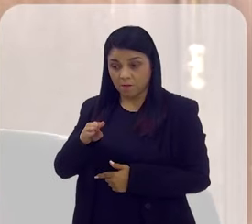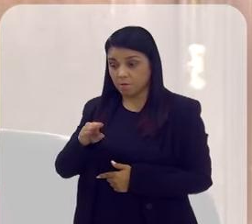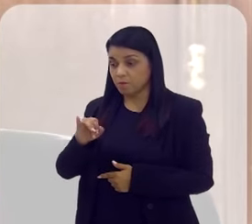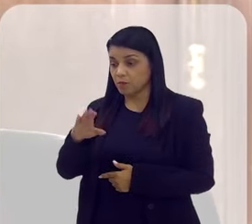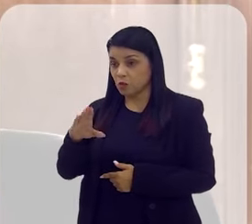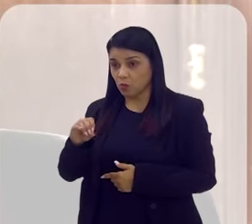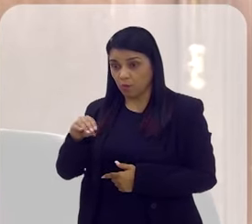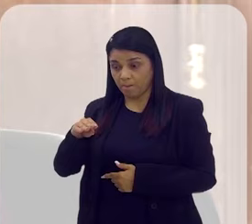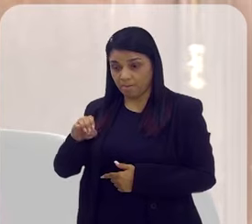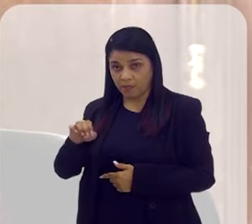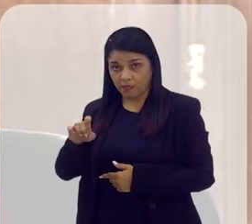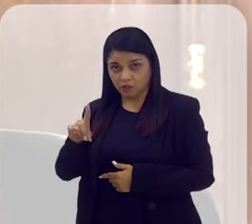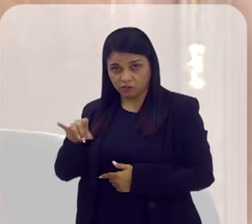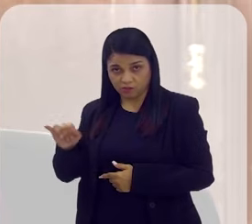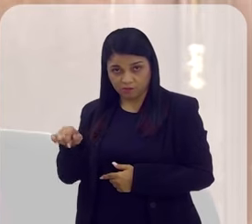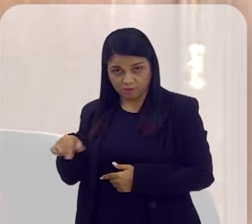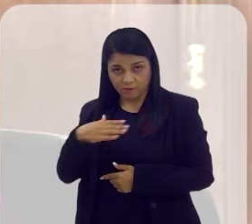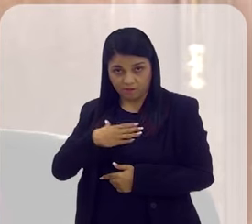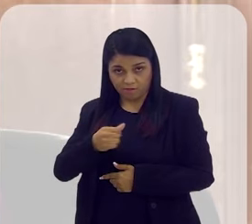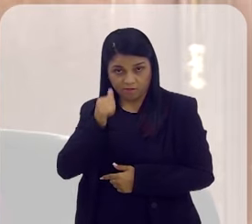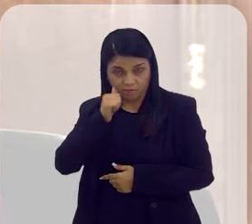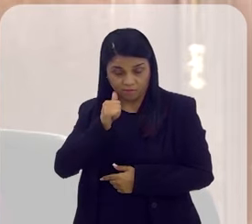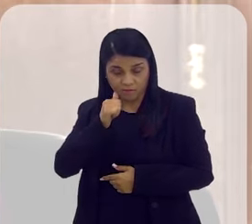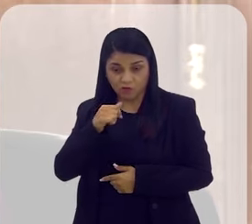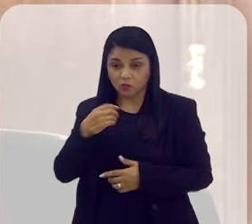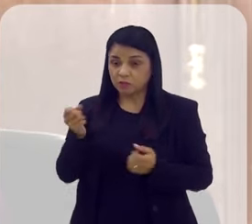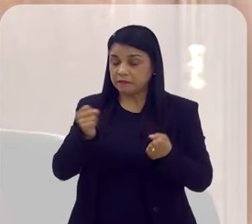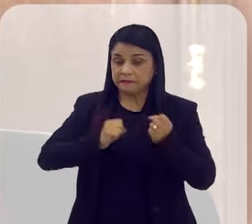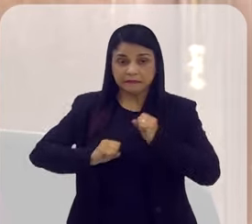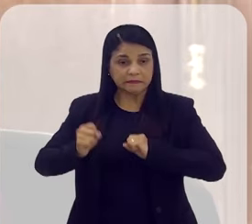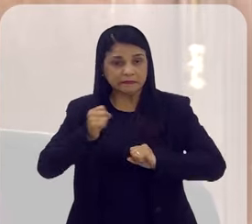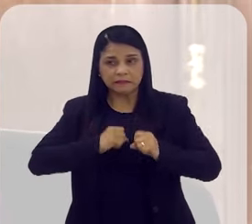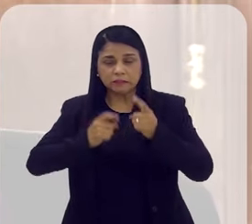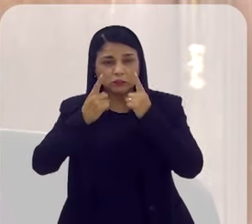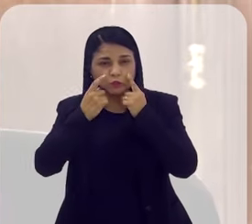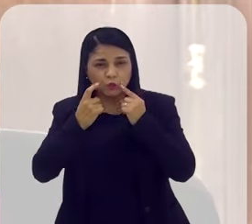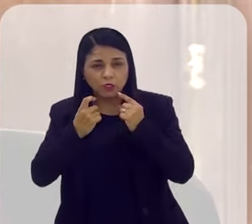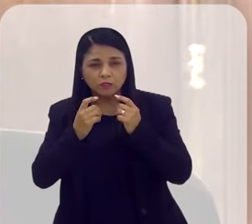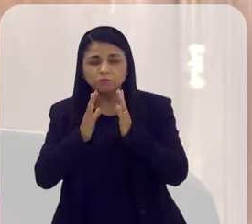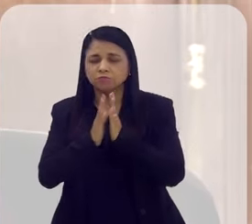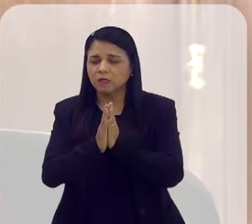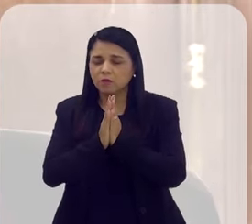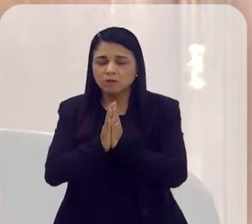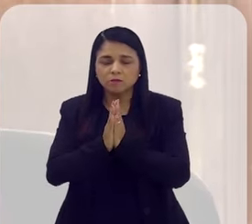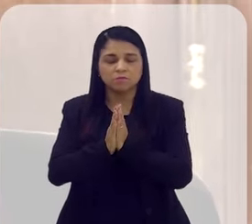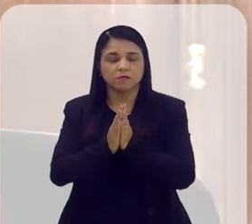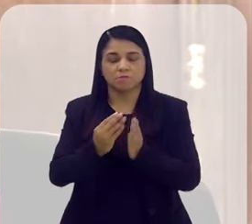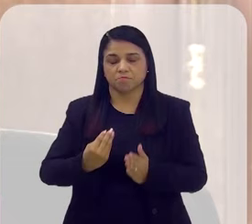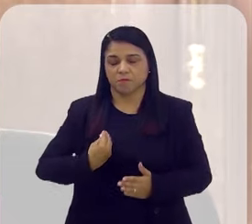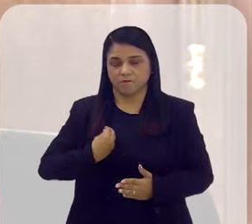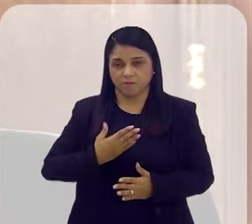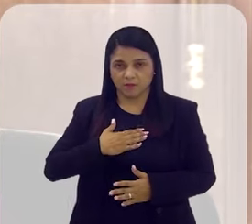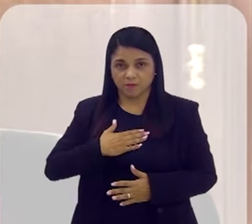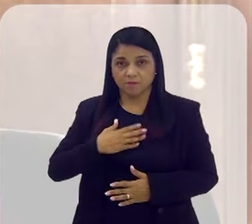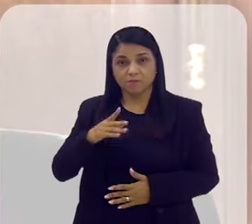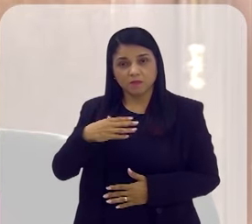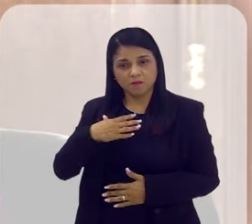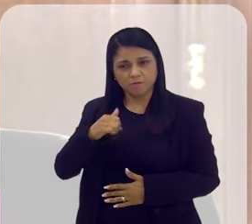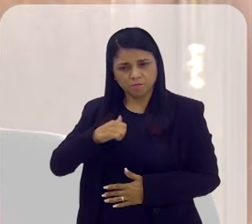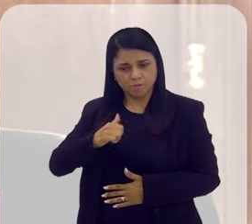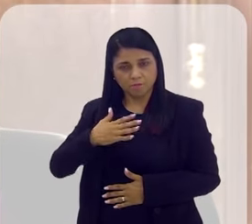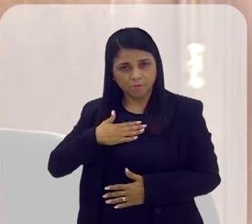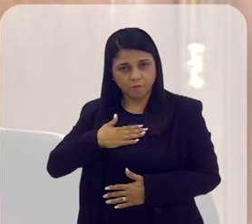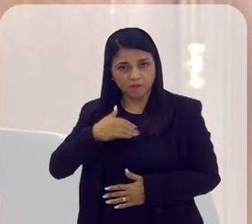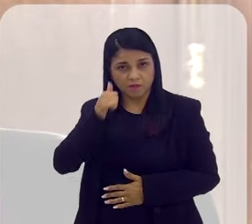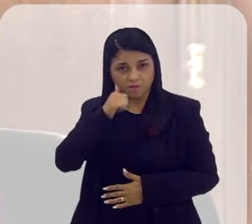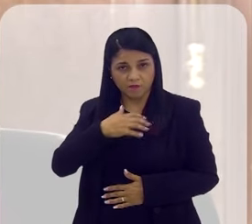filha é biomédica. Uhum. E ela estava em casa. No momento foi aquela aflição, todo mundo chorando, clamando por minha vida. E a